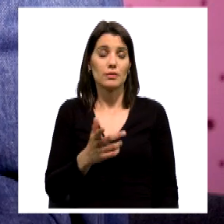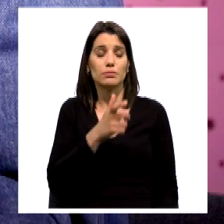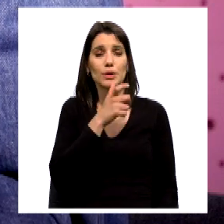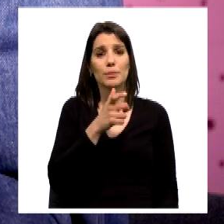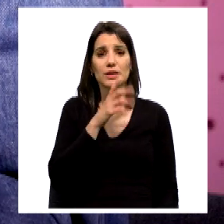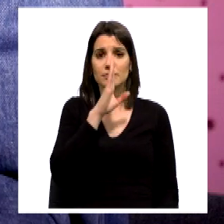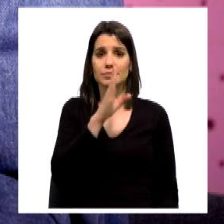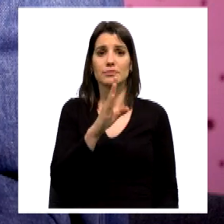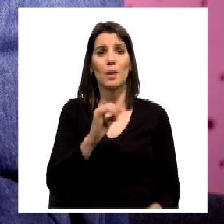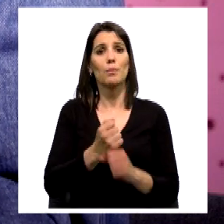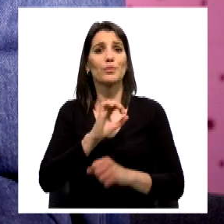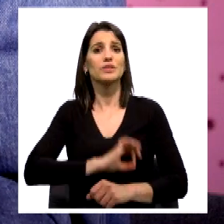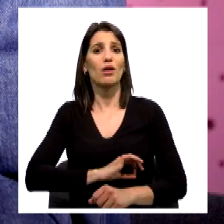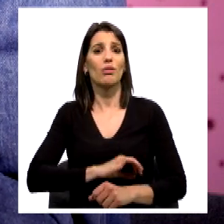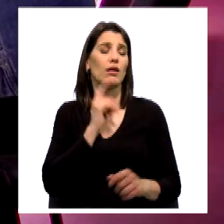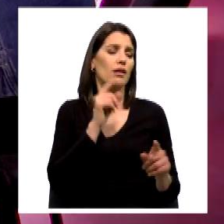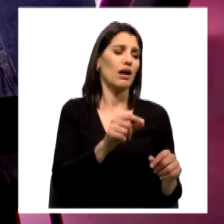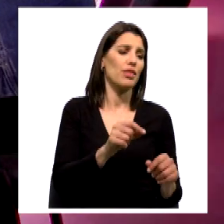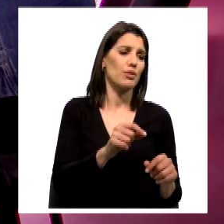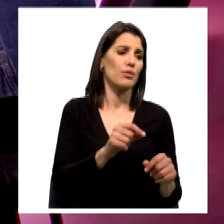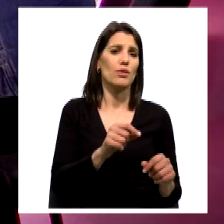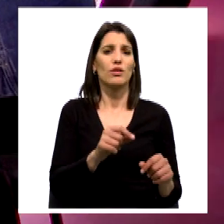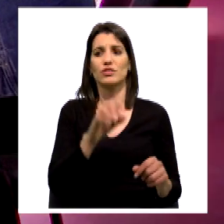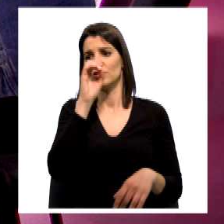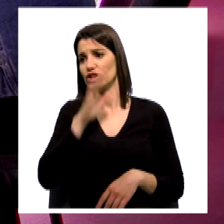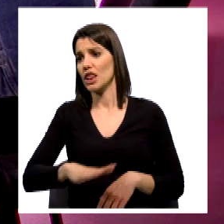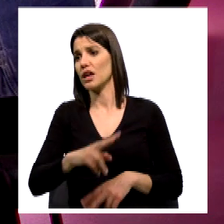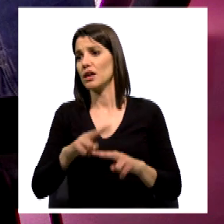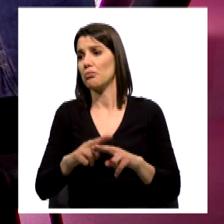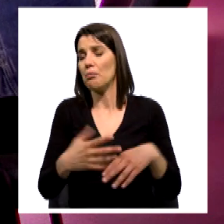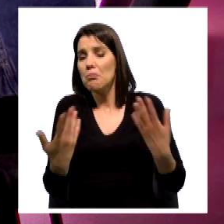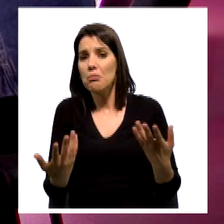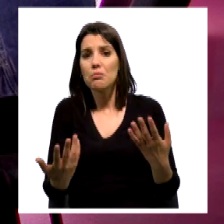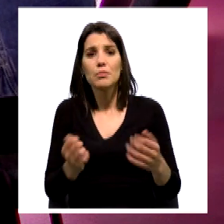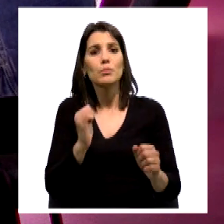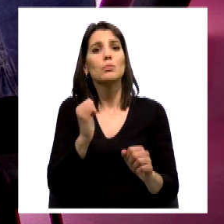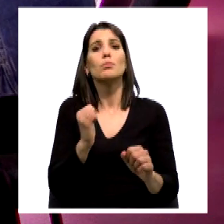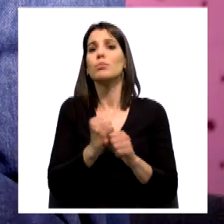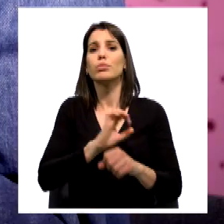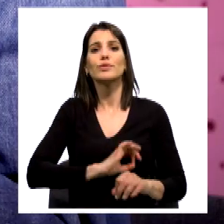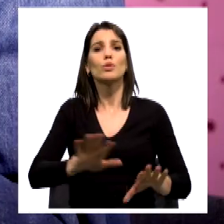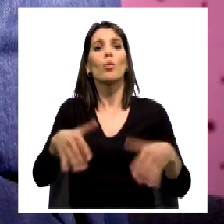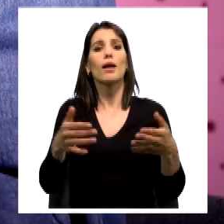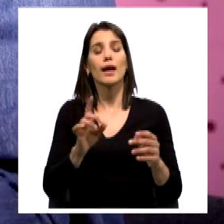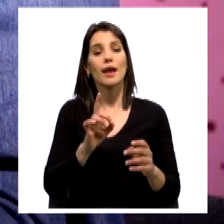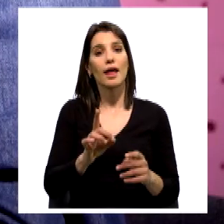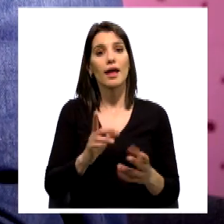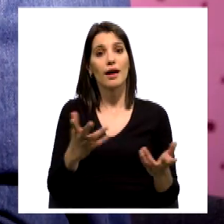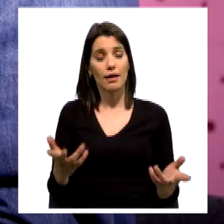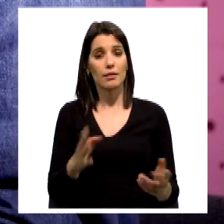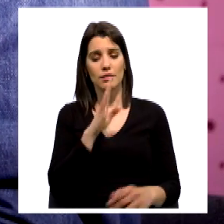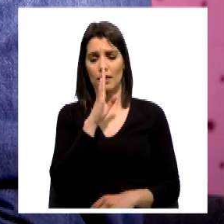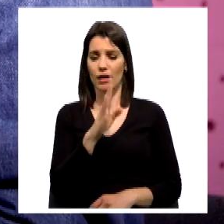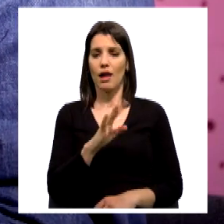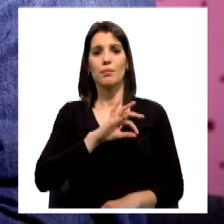têm com a sua profissão, seja a rádio, seja a jardinagem, seja outra profissão qualquer. O que